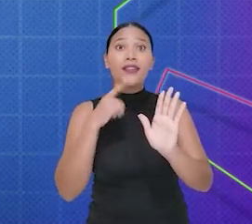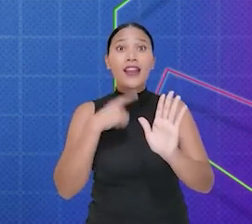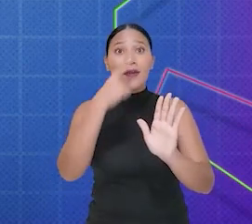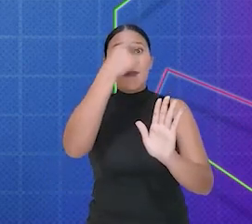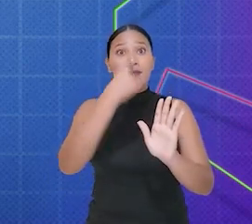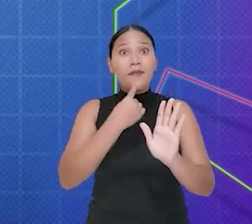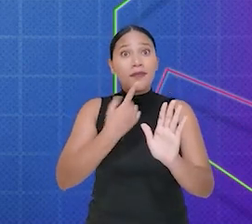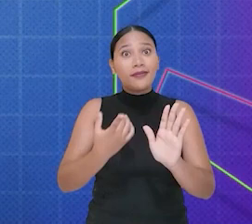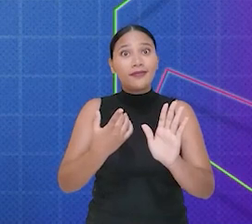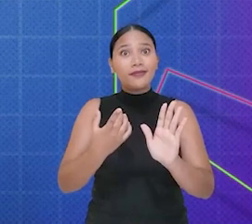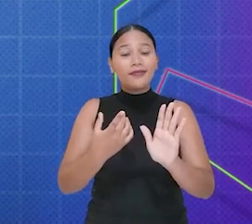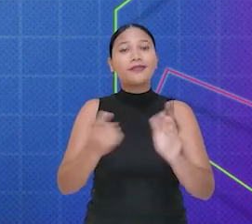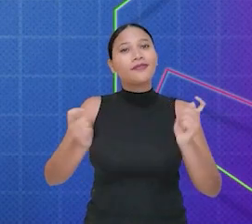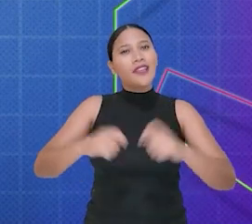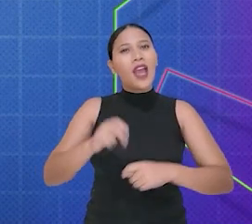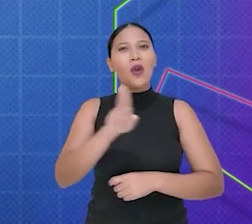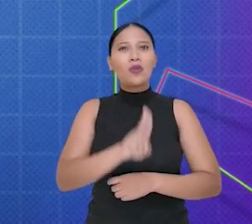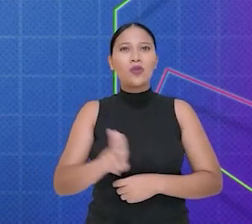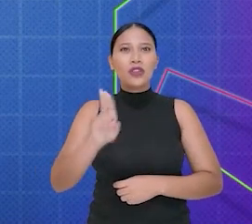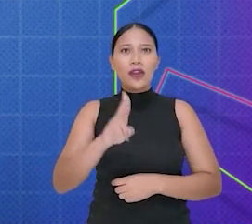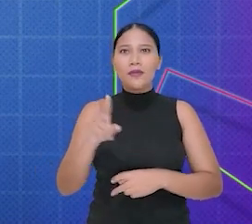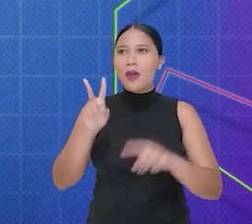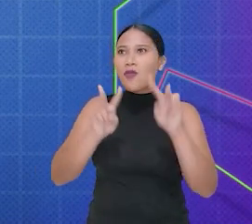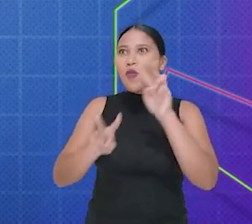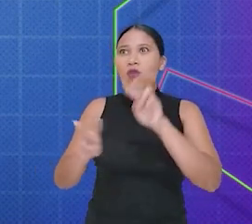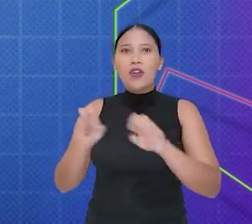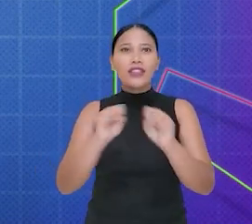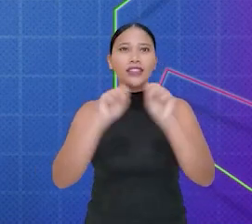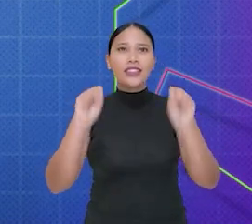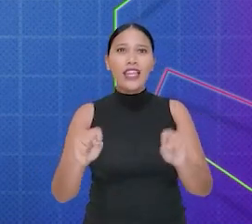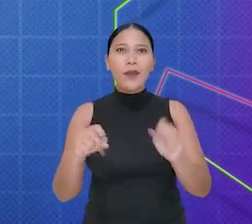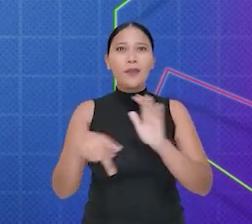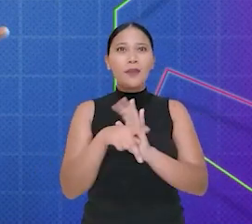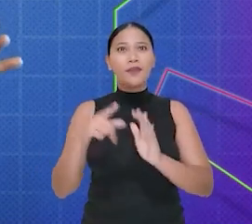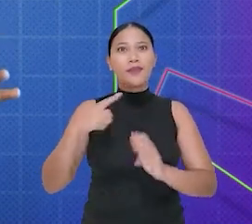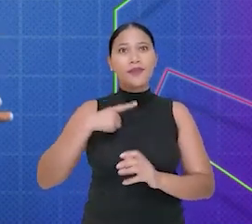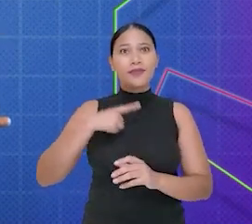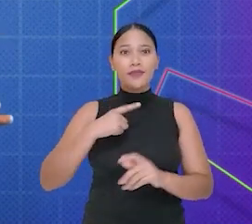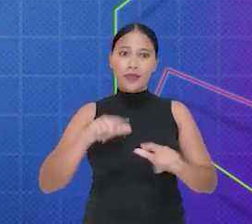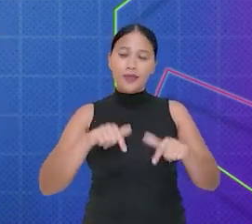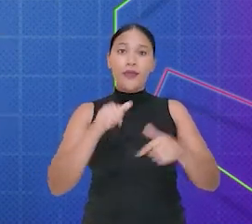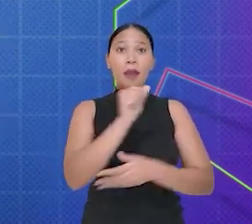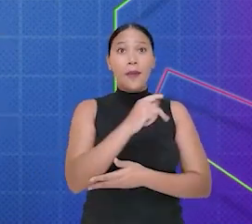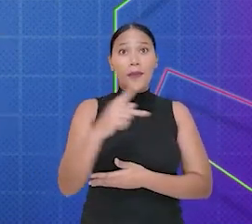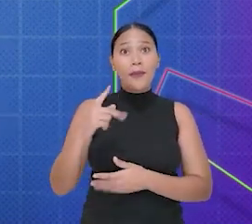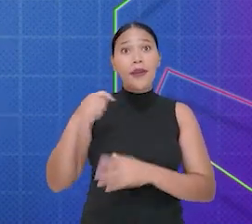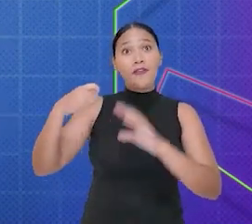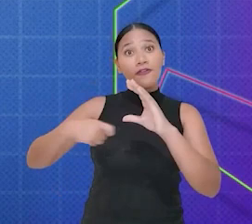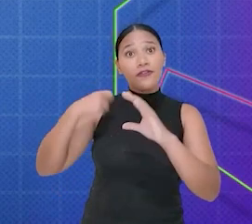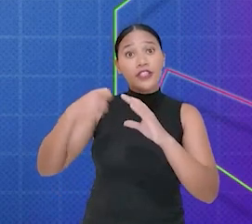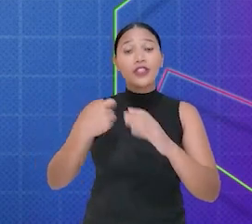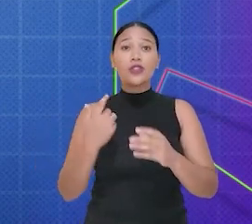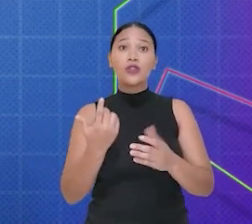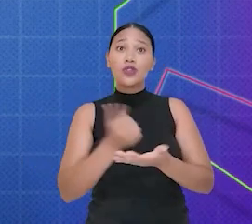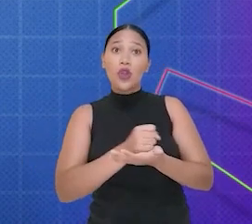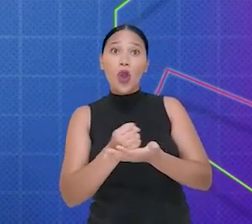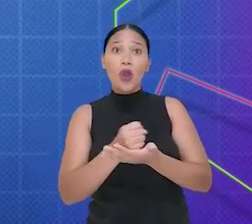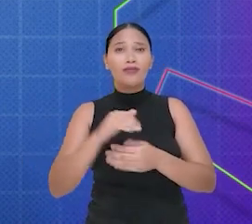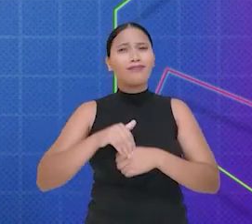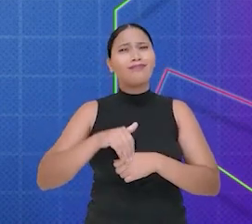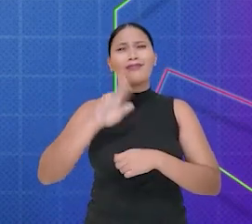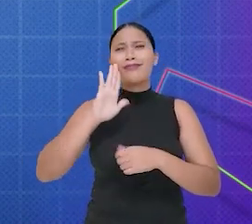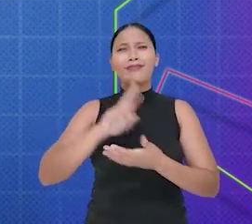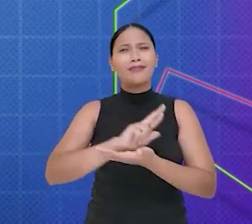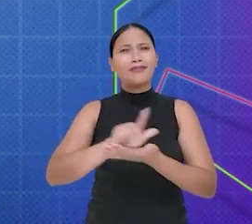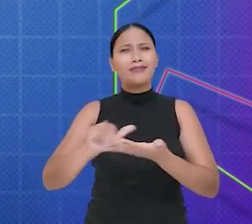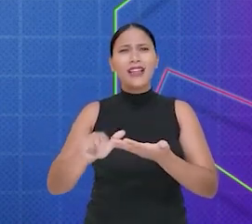informações no computador em forma de imagem. Ele pode ser usado para visualizar todo o sistema operacional, aplicativos, vídeos, jogos